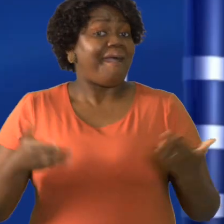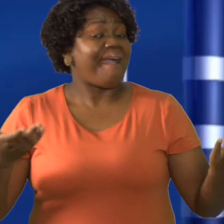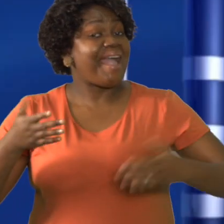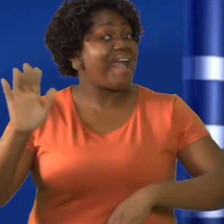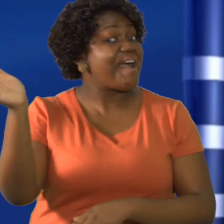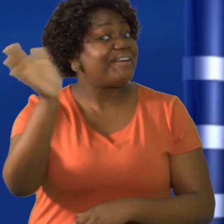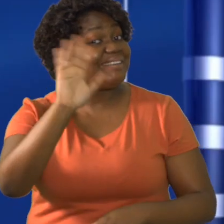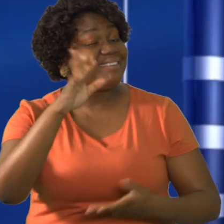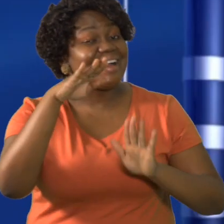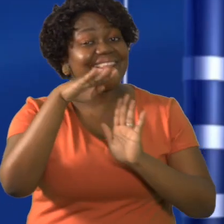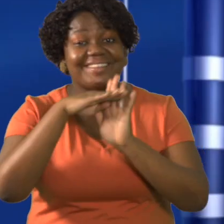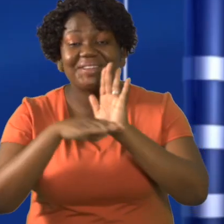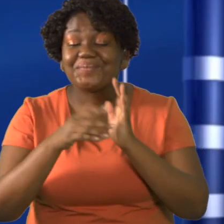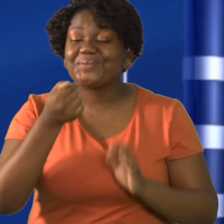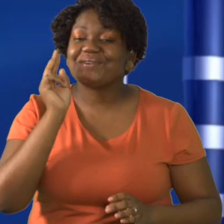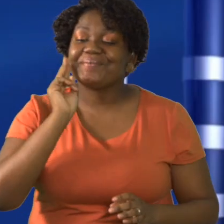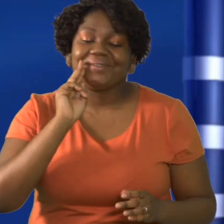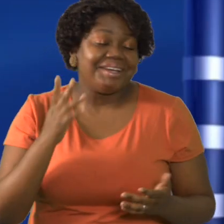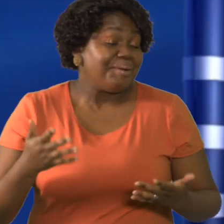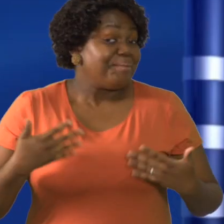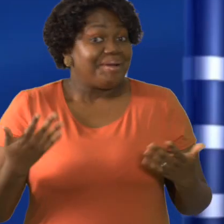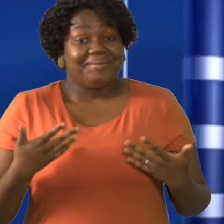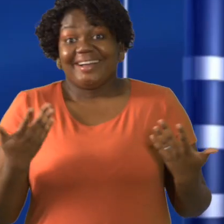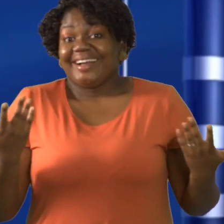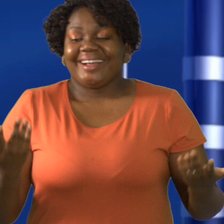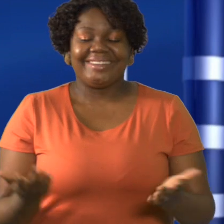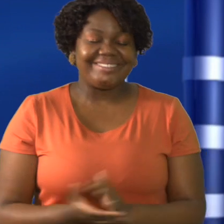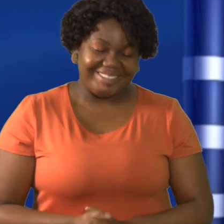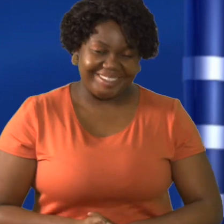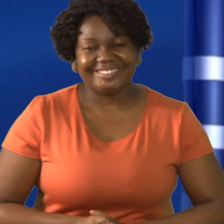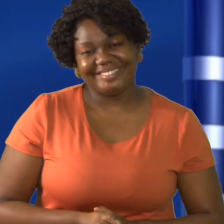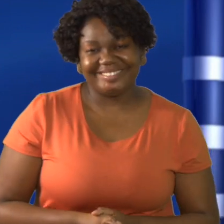Olá, já está no ar o programa da TV Surdo.